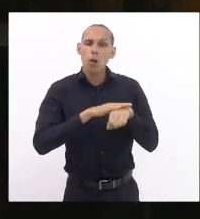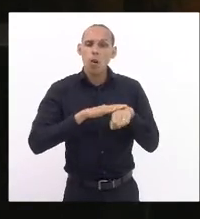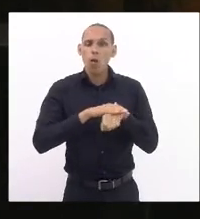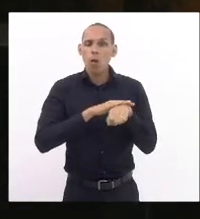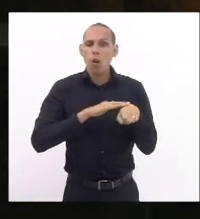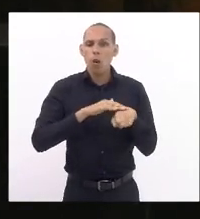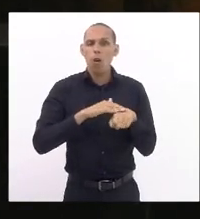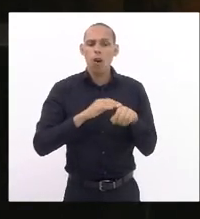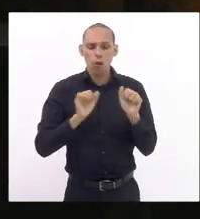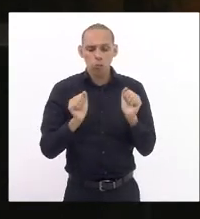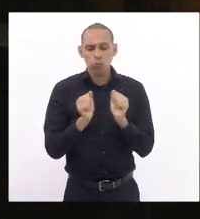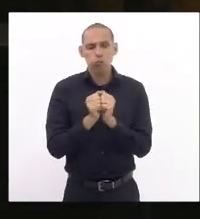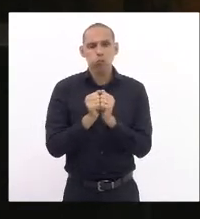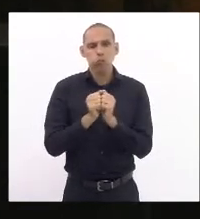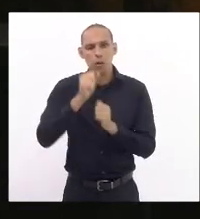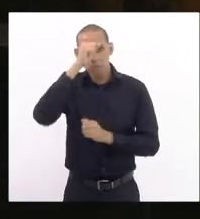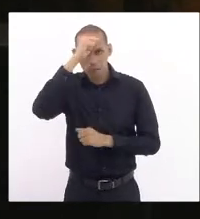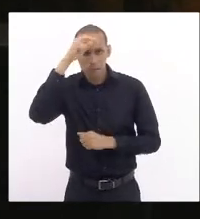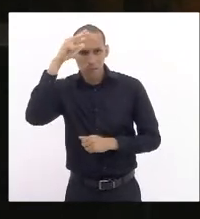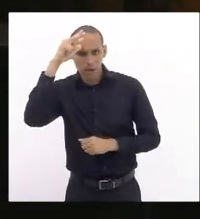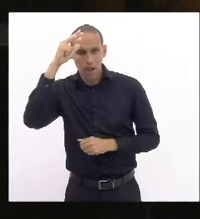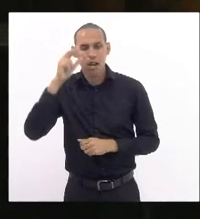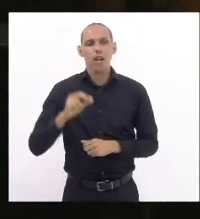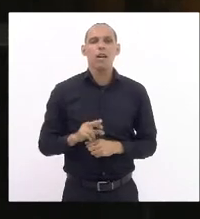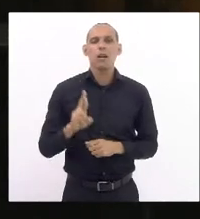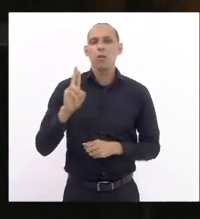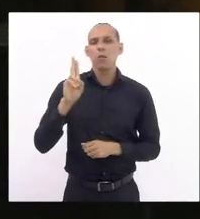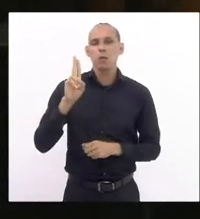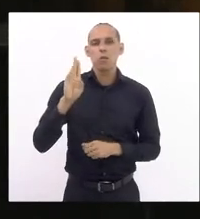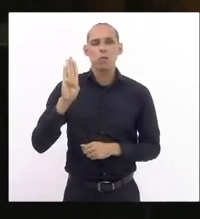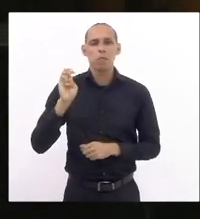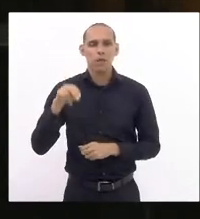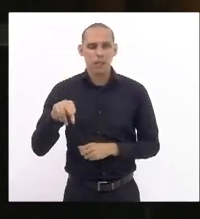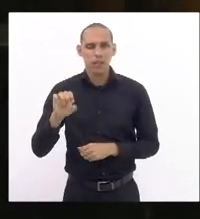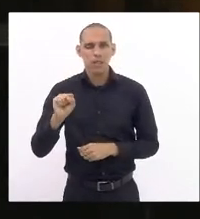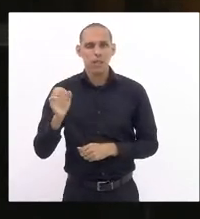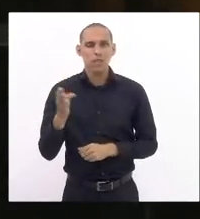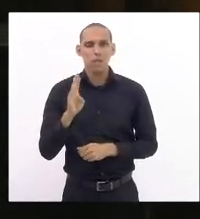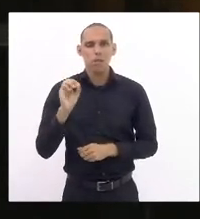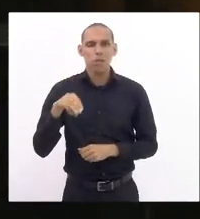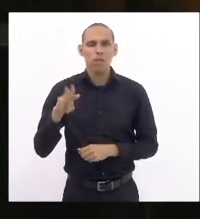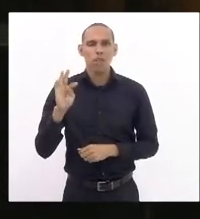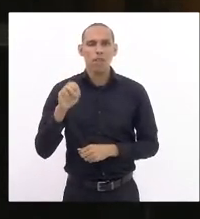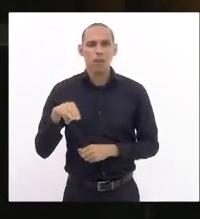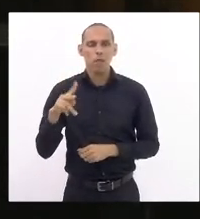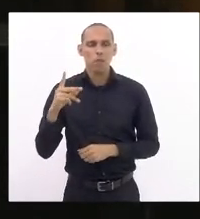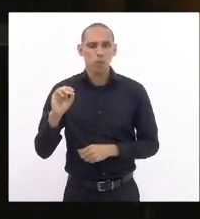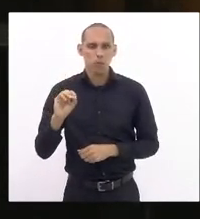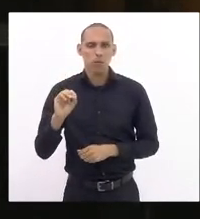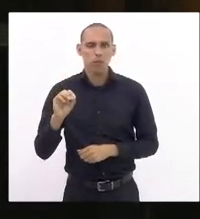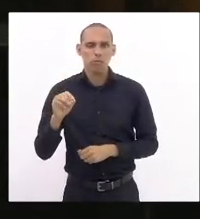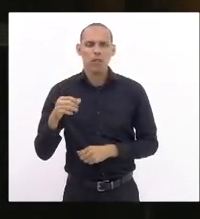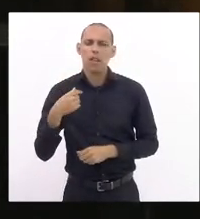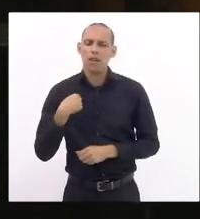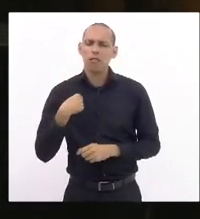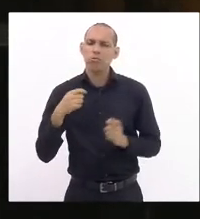reuni com o prefeito da cidade, o senhor Rubens Bontempo, com quem pude não